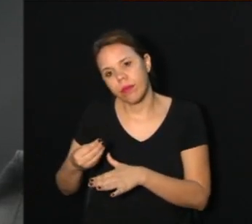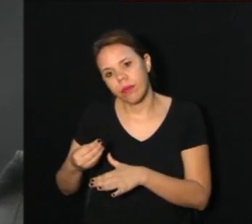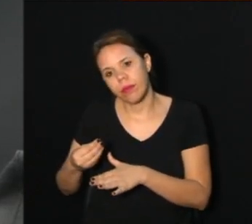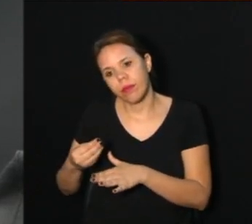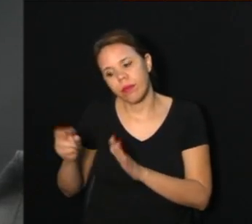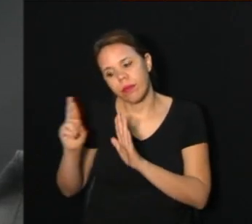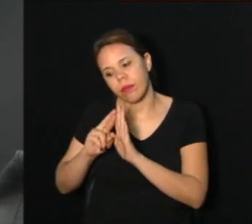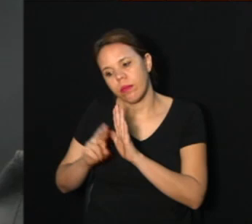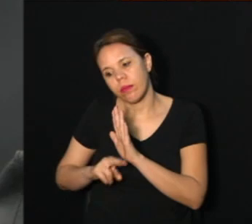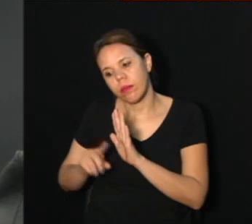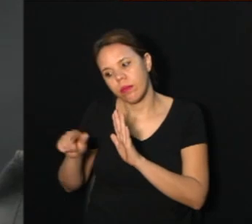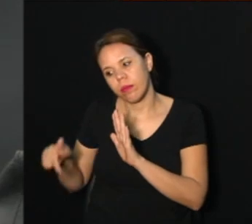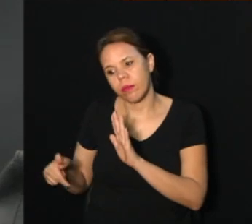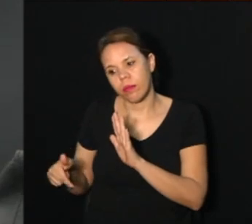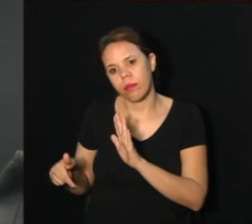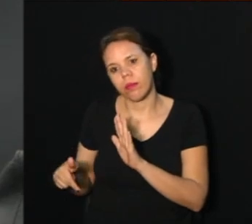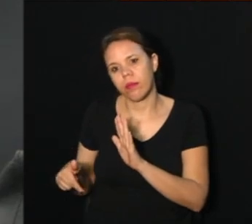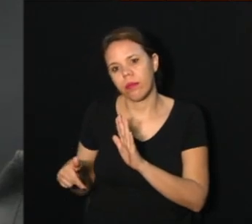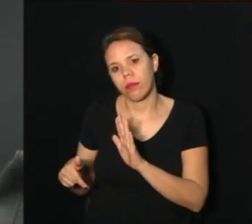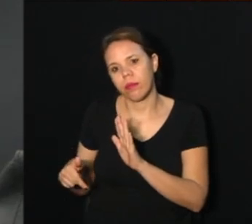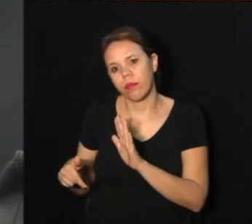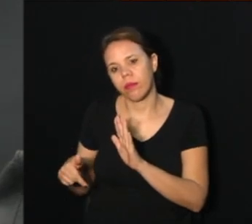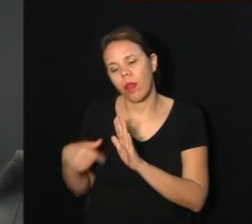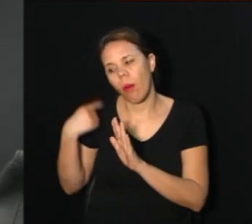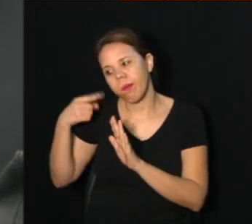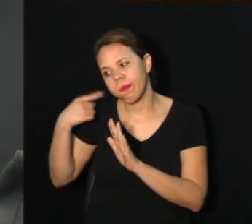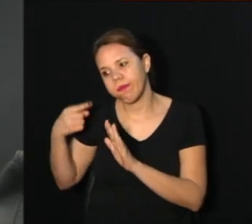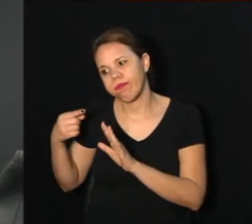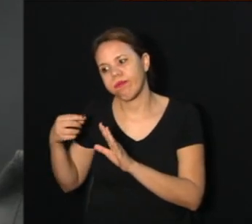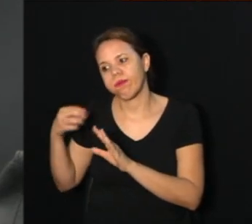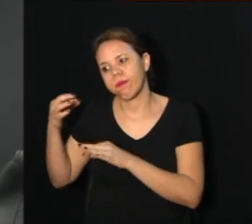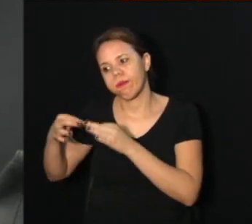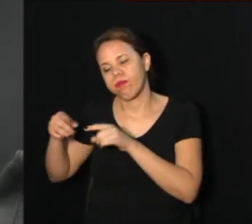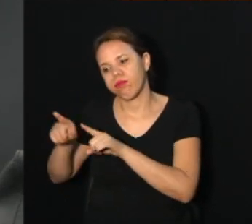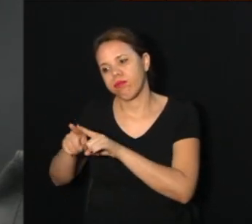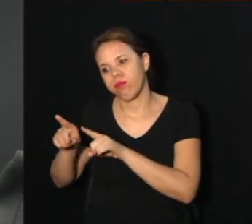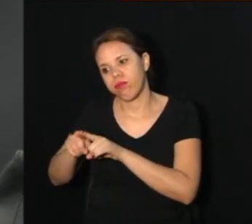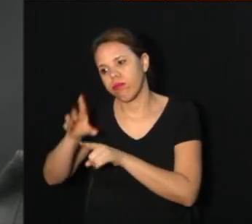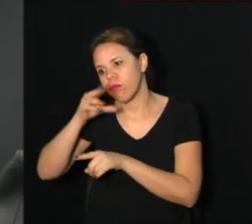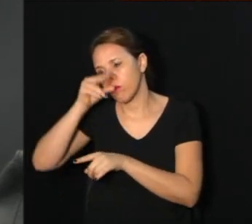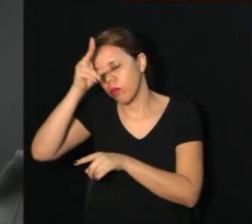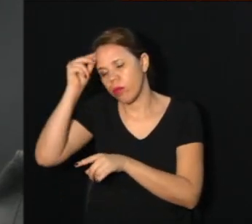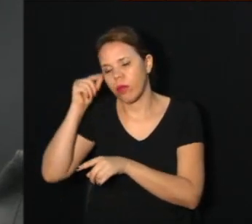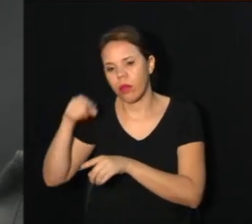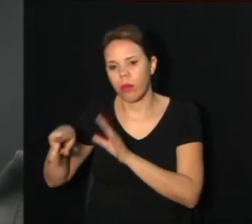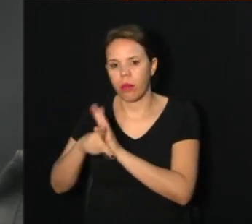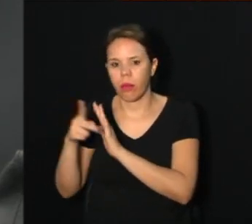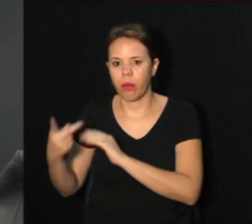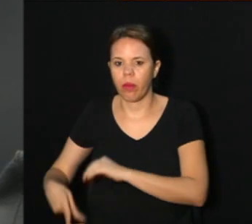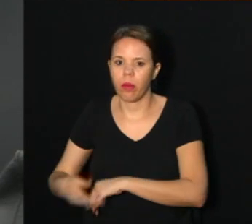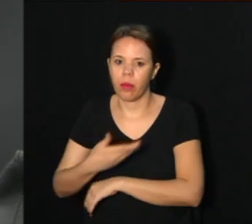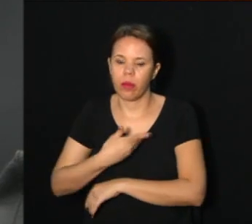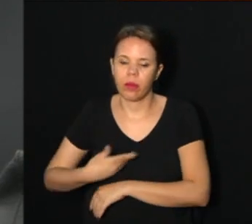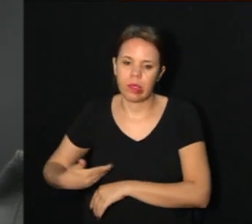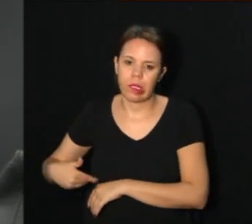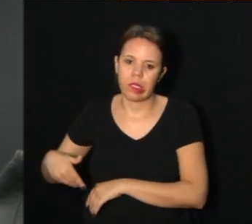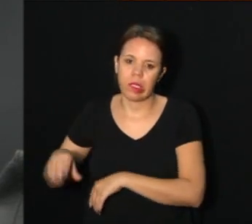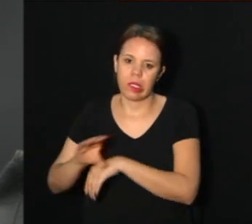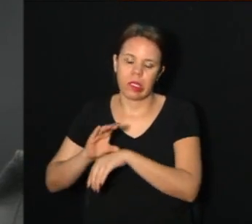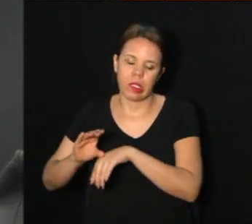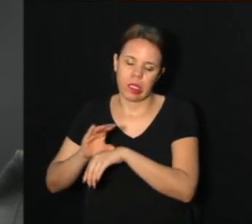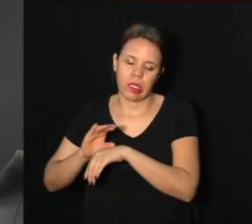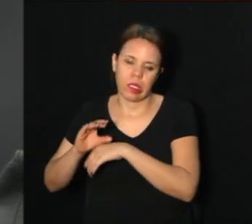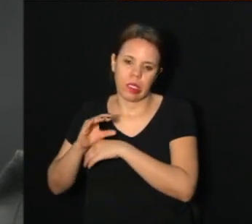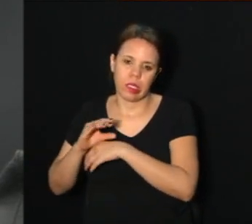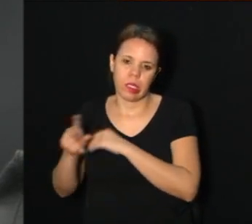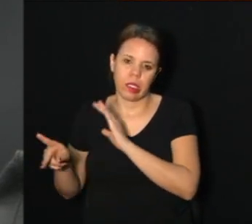doutrina, é procurador de carreira, um servidor de carreira típica de Estado, portanto, a própria Constituição